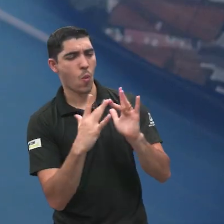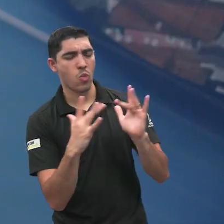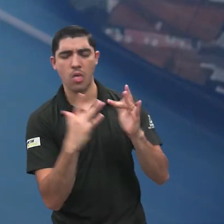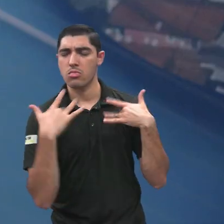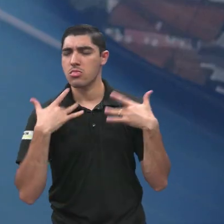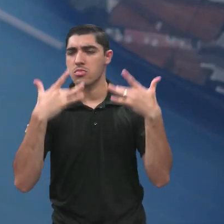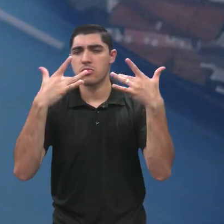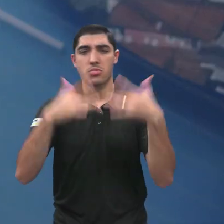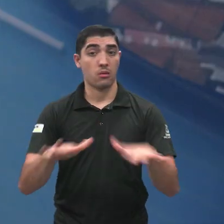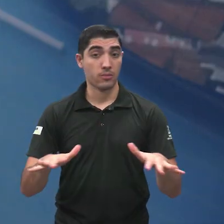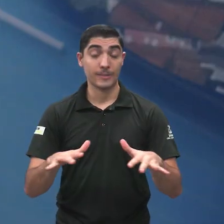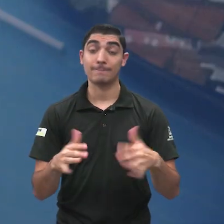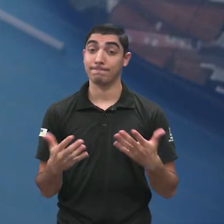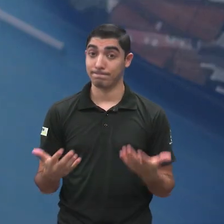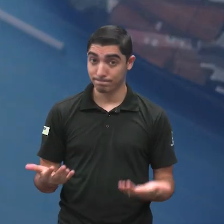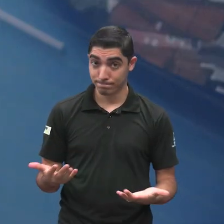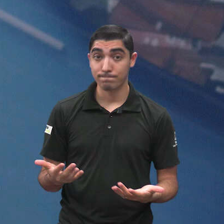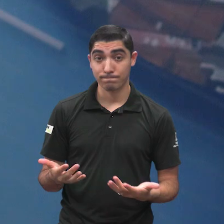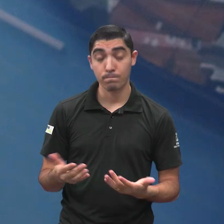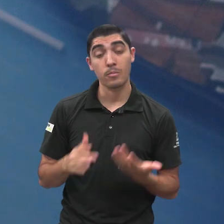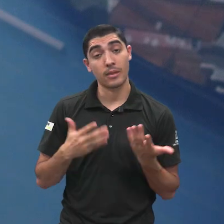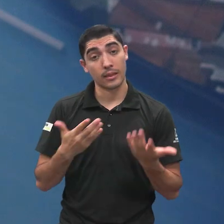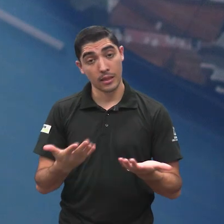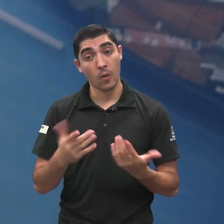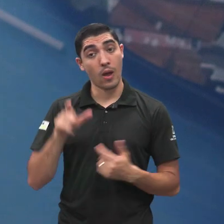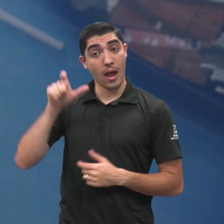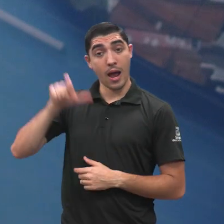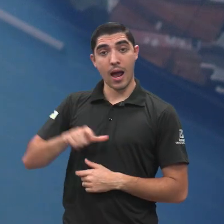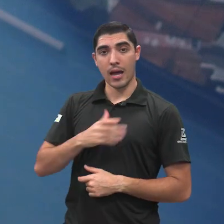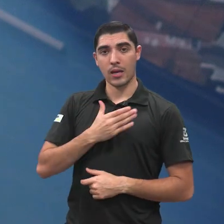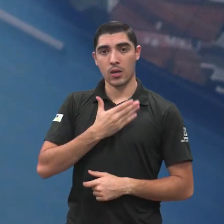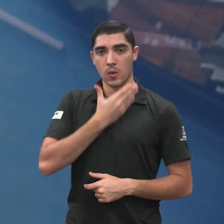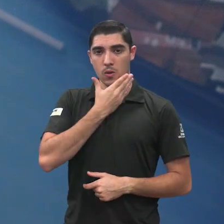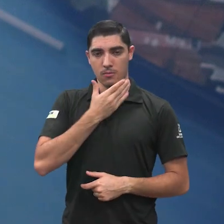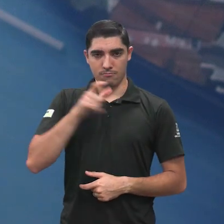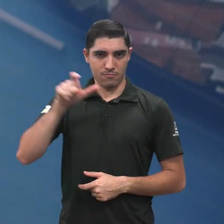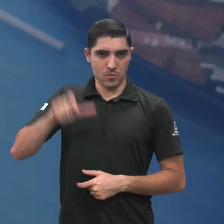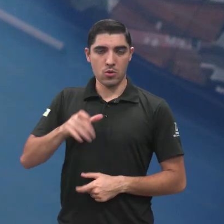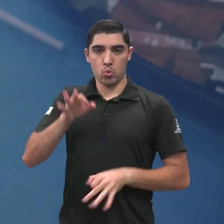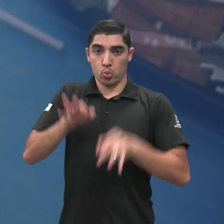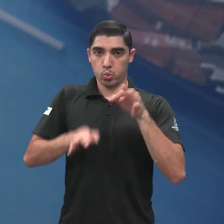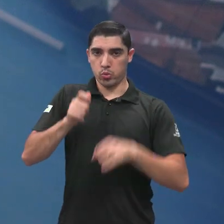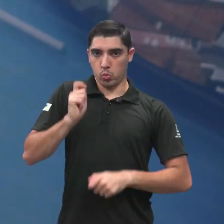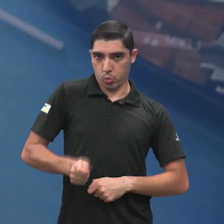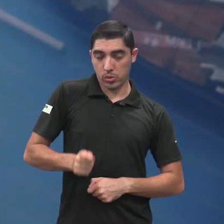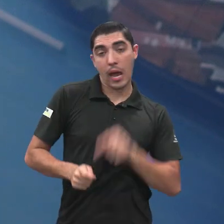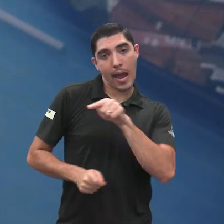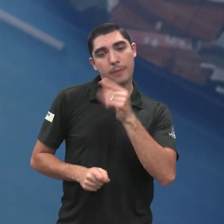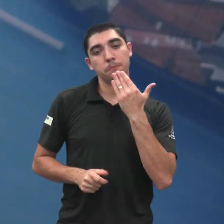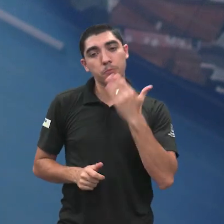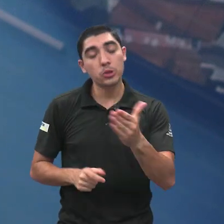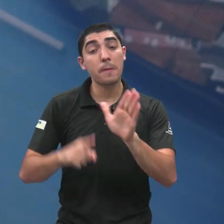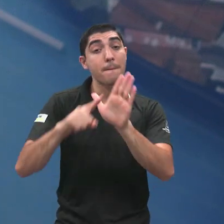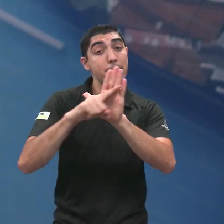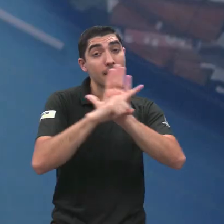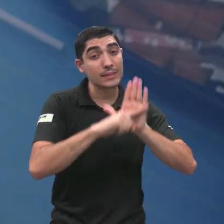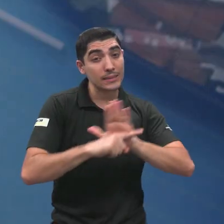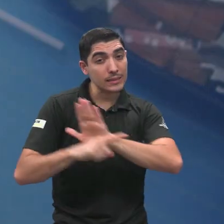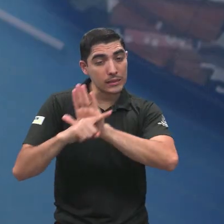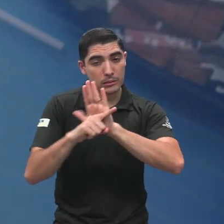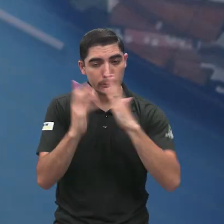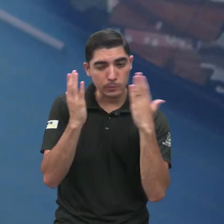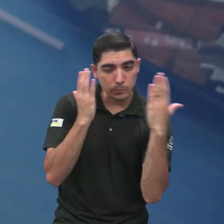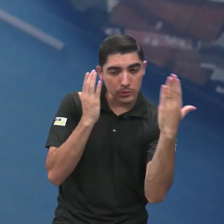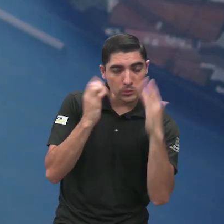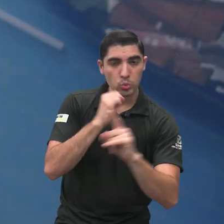diante desse cenário, o juiz ele pede, no caso, um estudo psicossocial, que é onde tanto